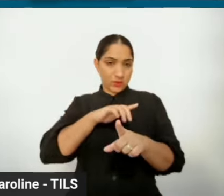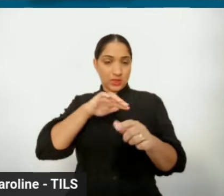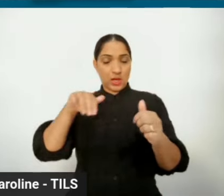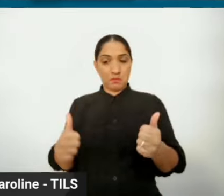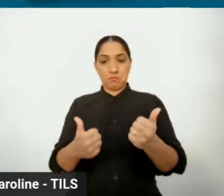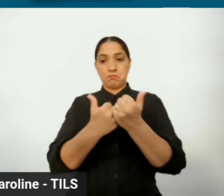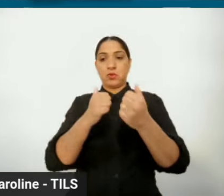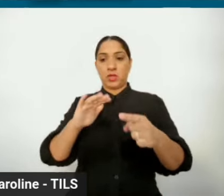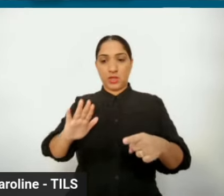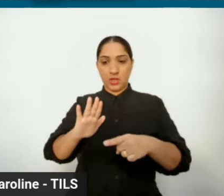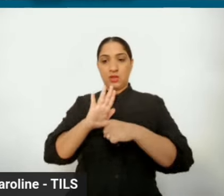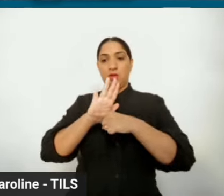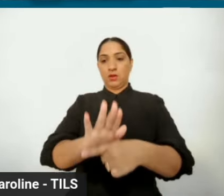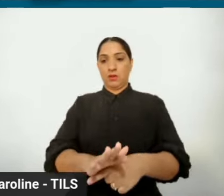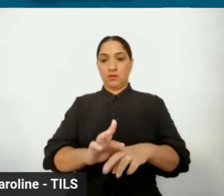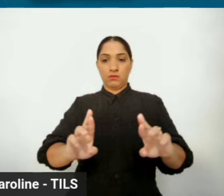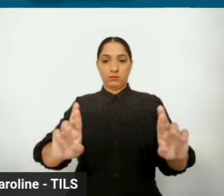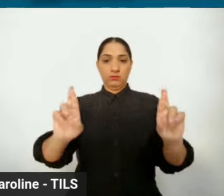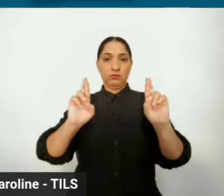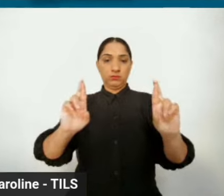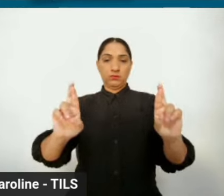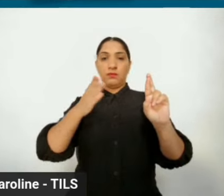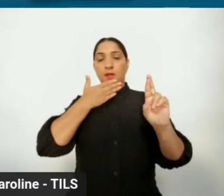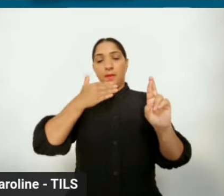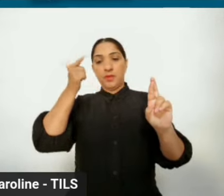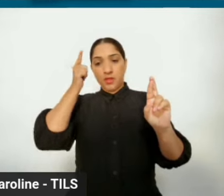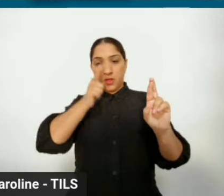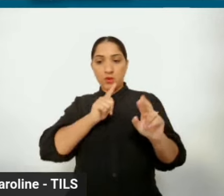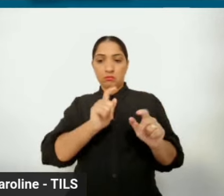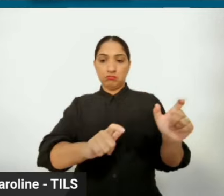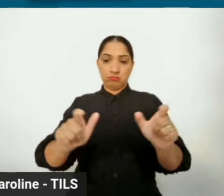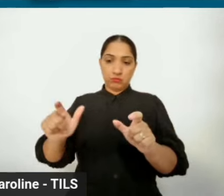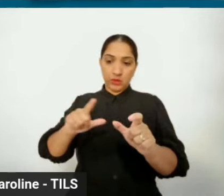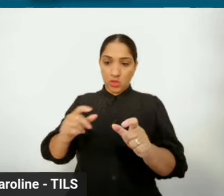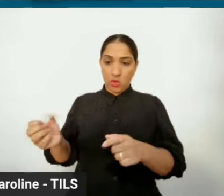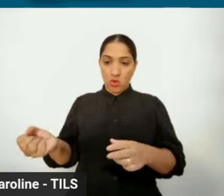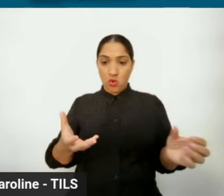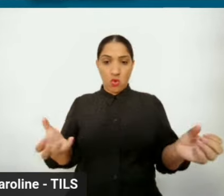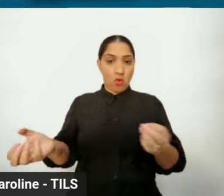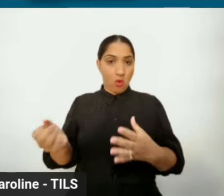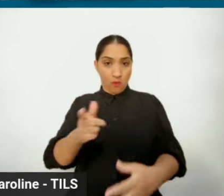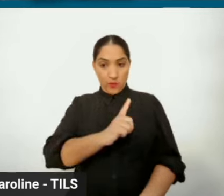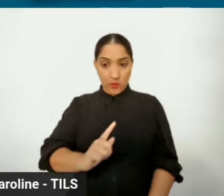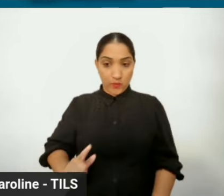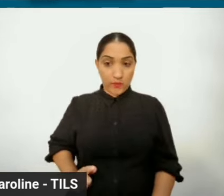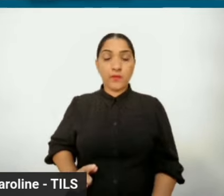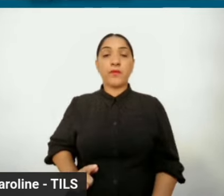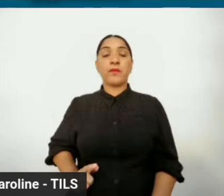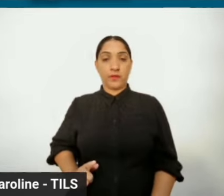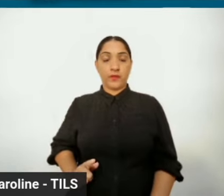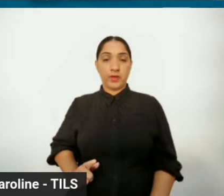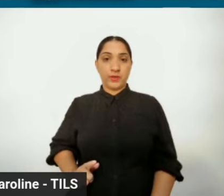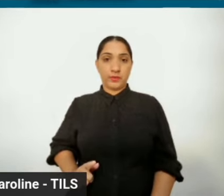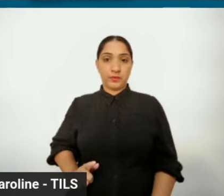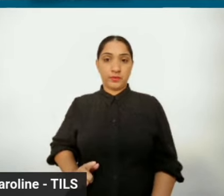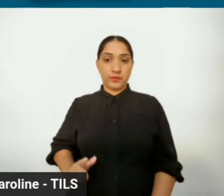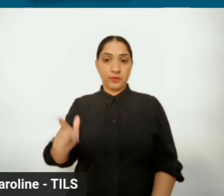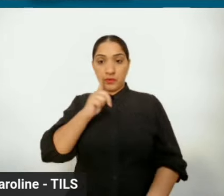na esperança, enfim, de que os novos governos, a renovação dos